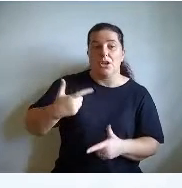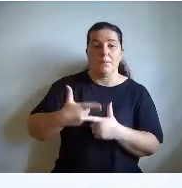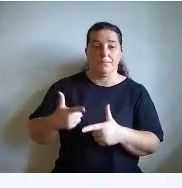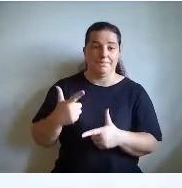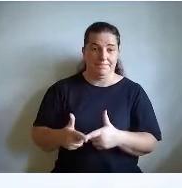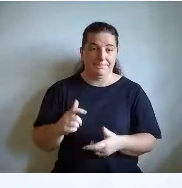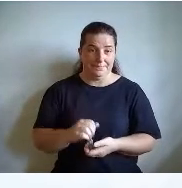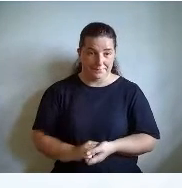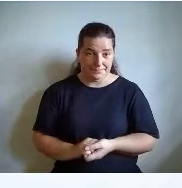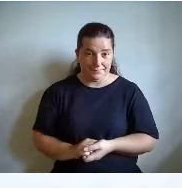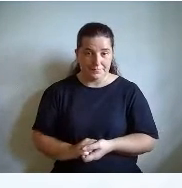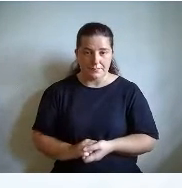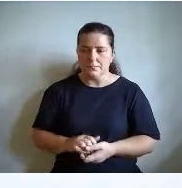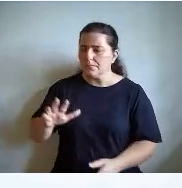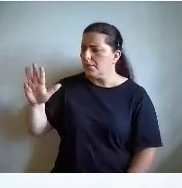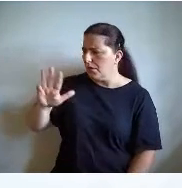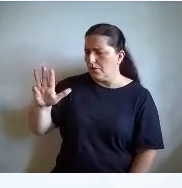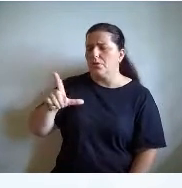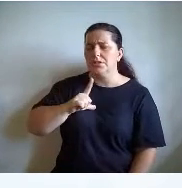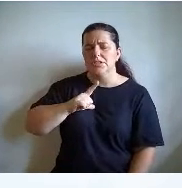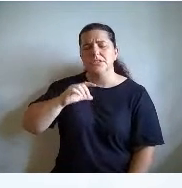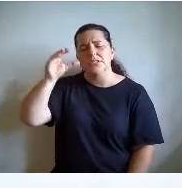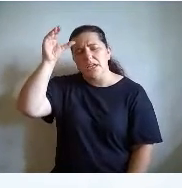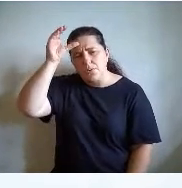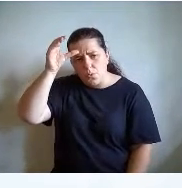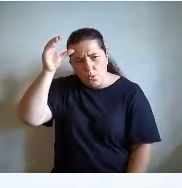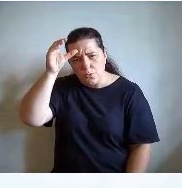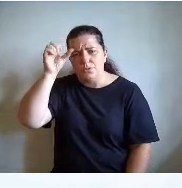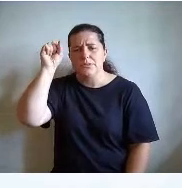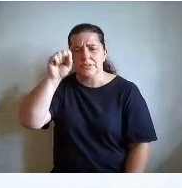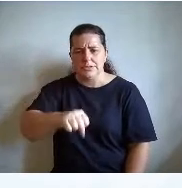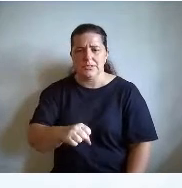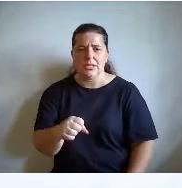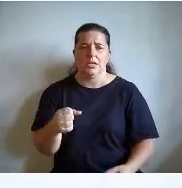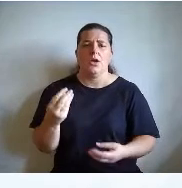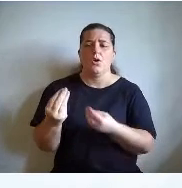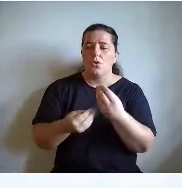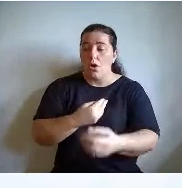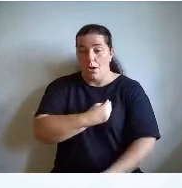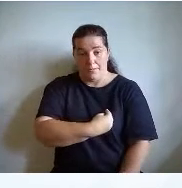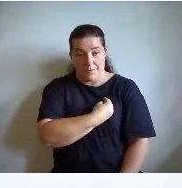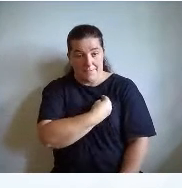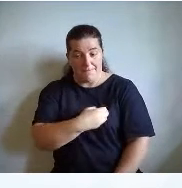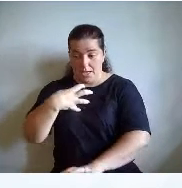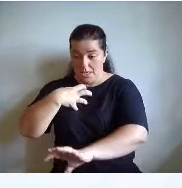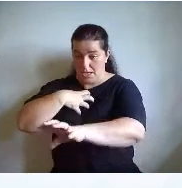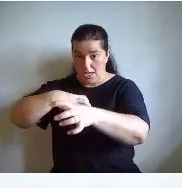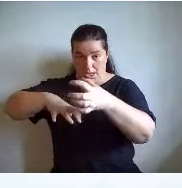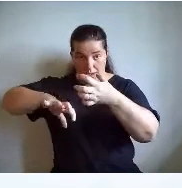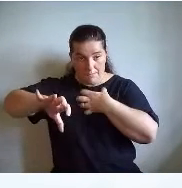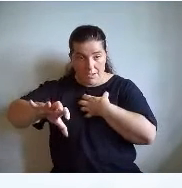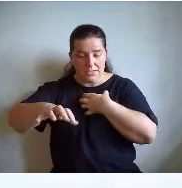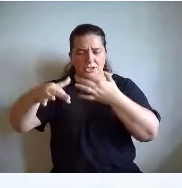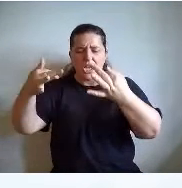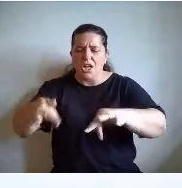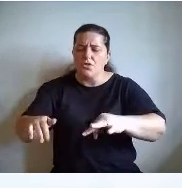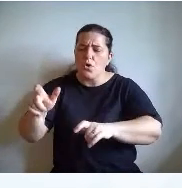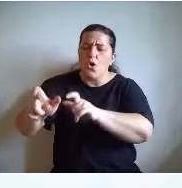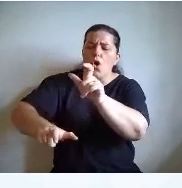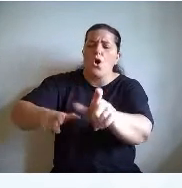tem muita consciência disso, né? E essa vivência empática que ele tem com a dor do povo